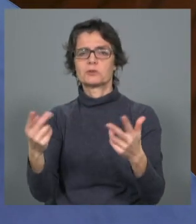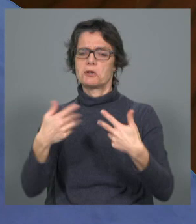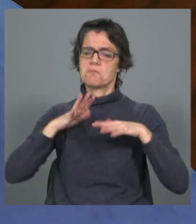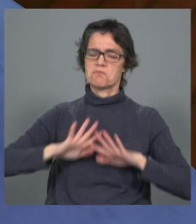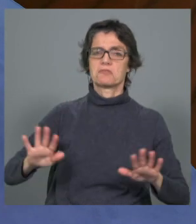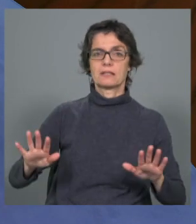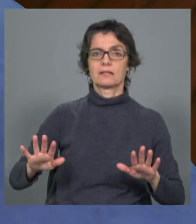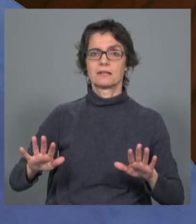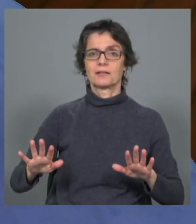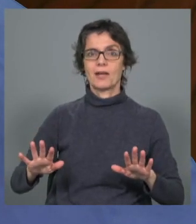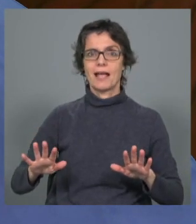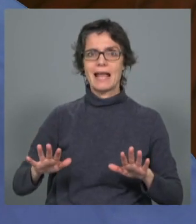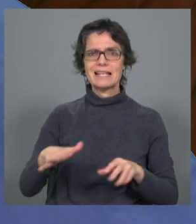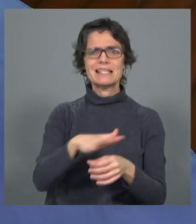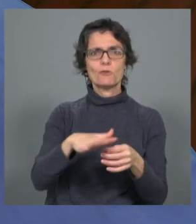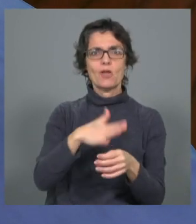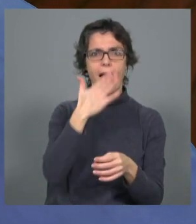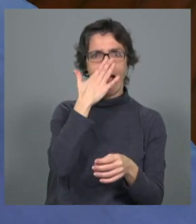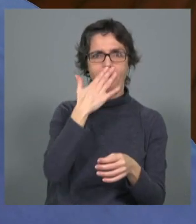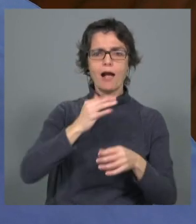no bem bom, não é? Onde a gente se sente